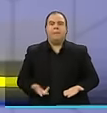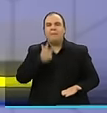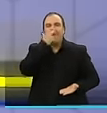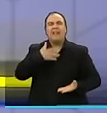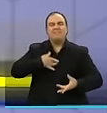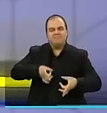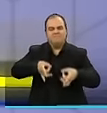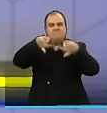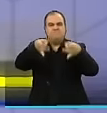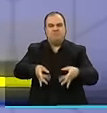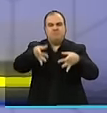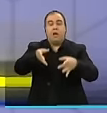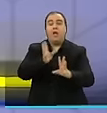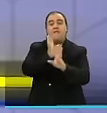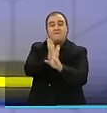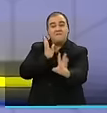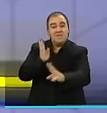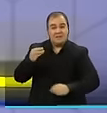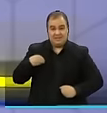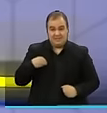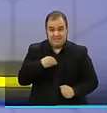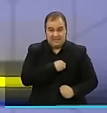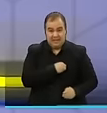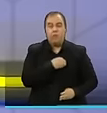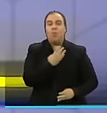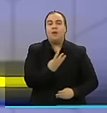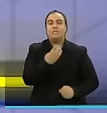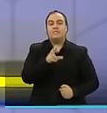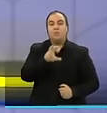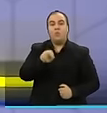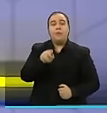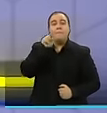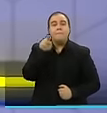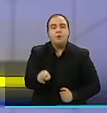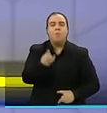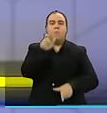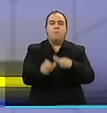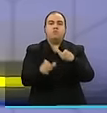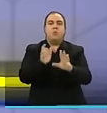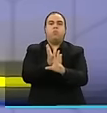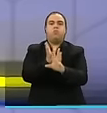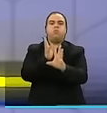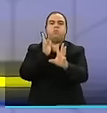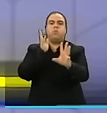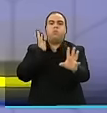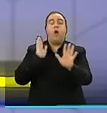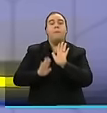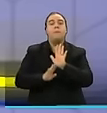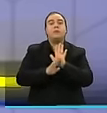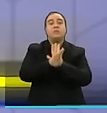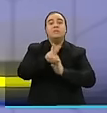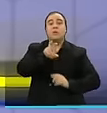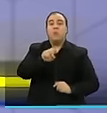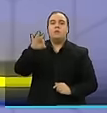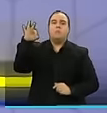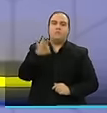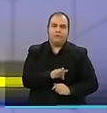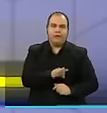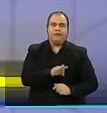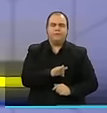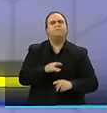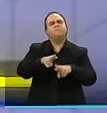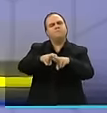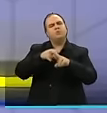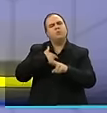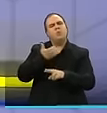descaso. A fila de exame chegou a 450 mil pessoas e aumentou em mais de 50% na gestão do Ricardo Nunes. Por